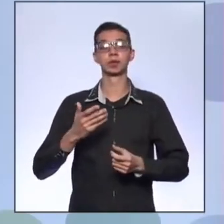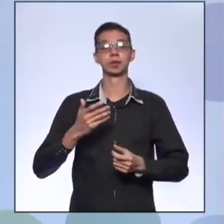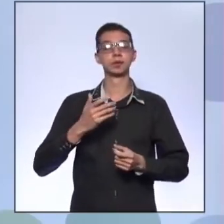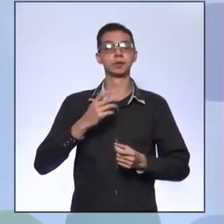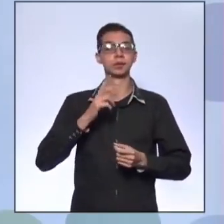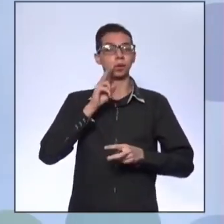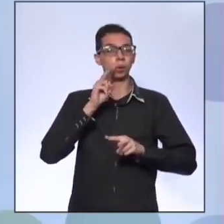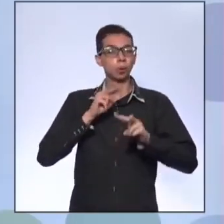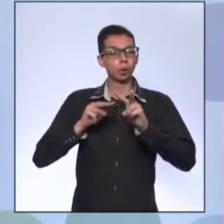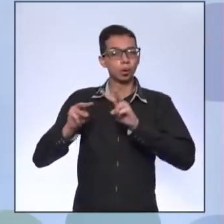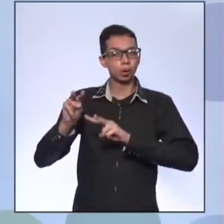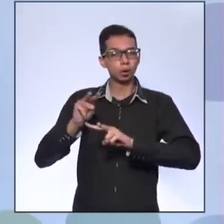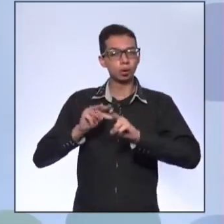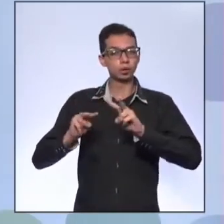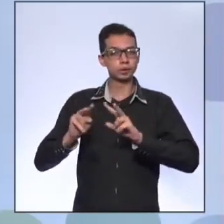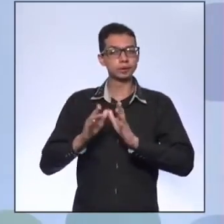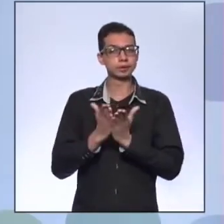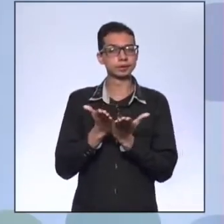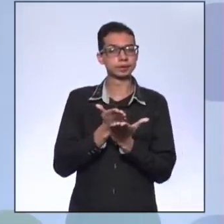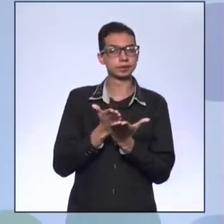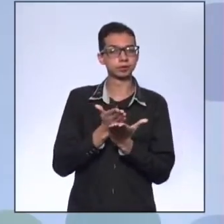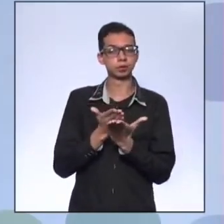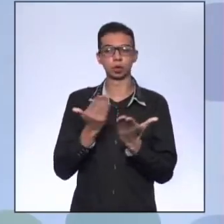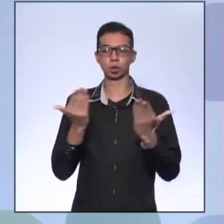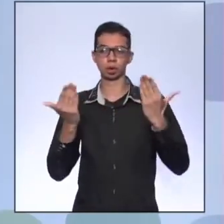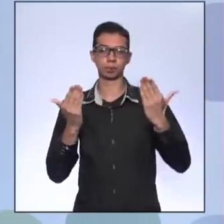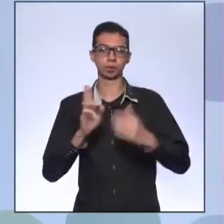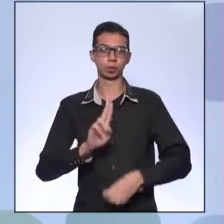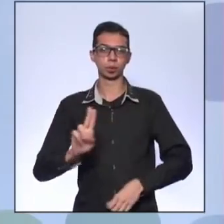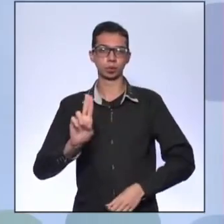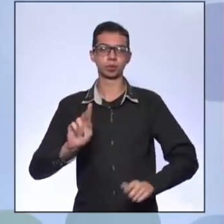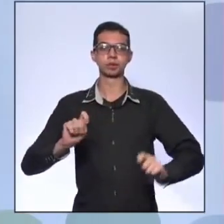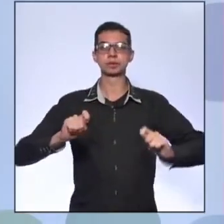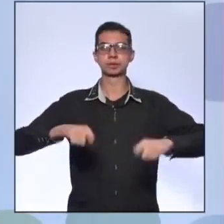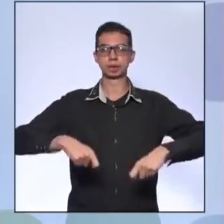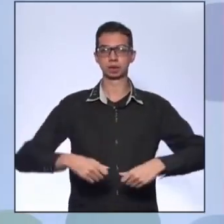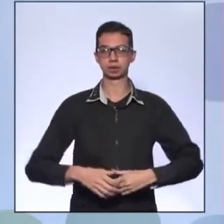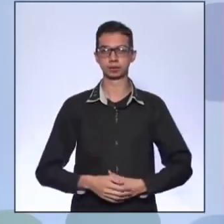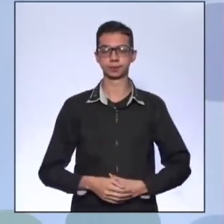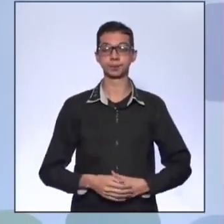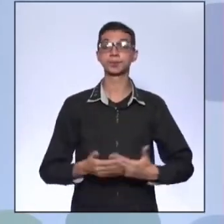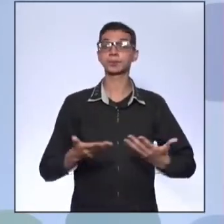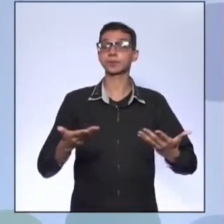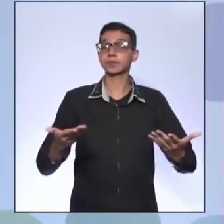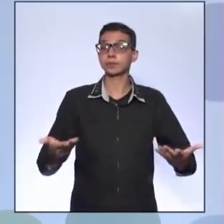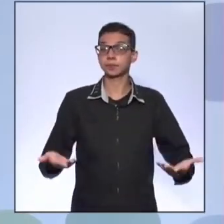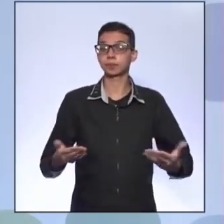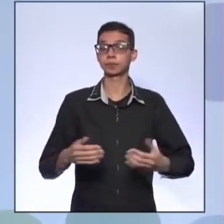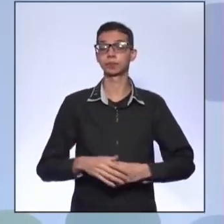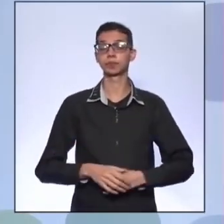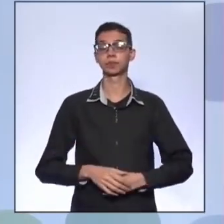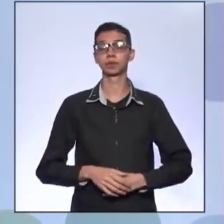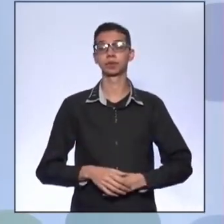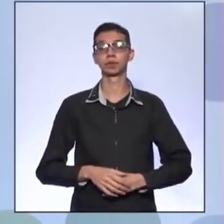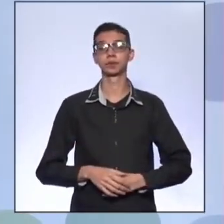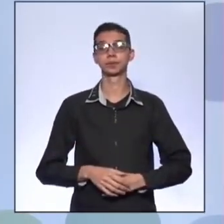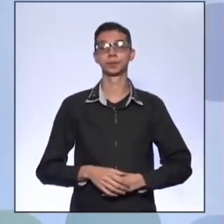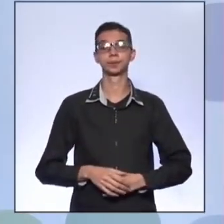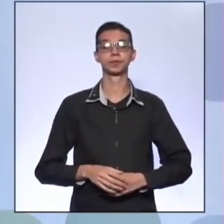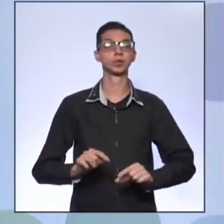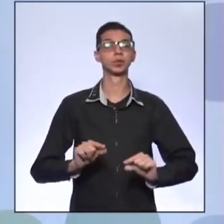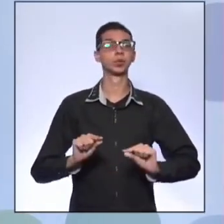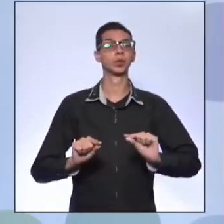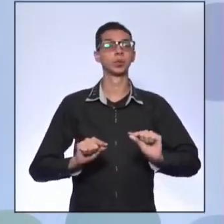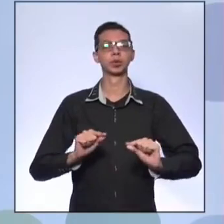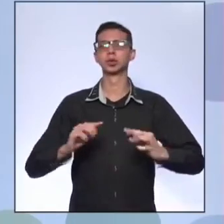obra com este livro. E aí, claro, né, a partir desse princípio, como se fosse uma espécie de diário,